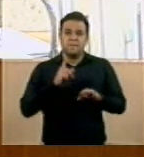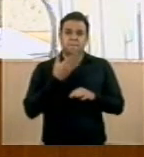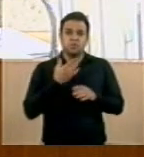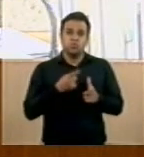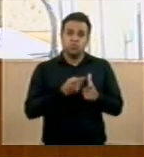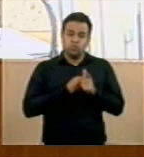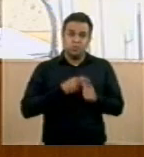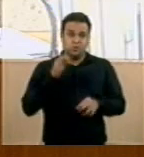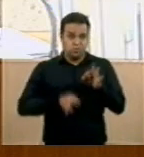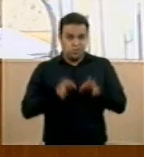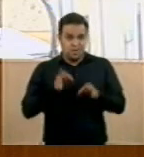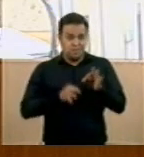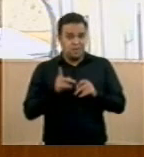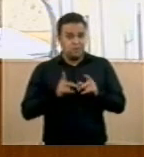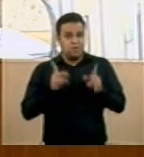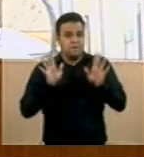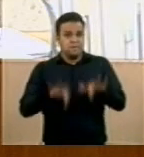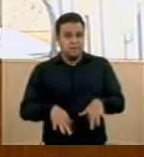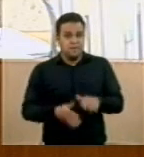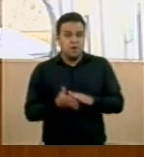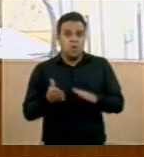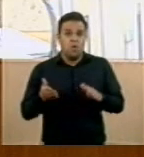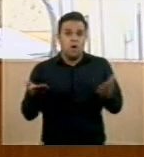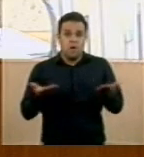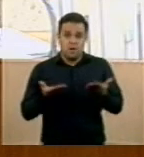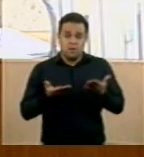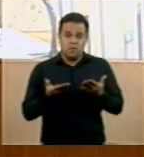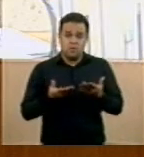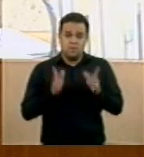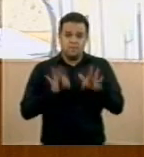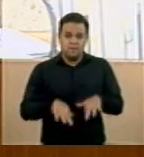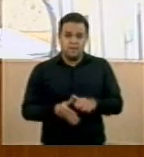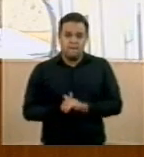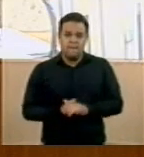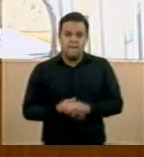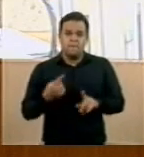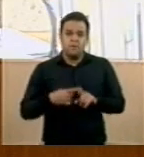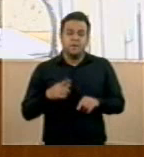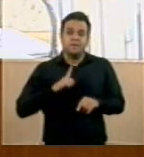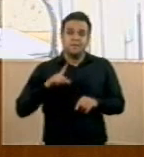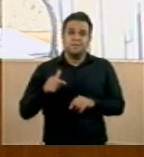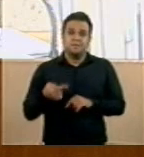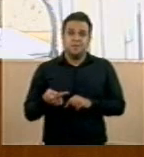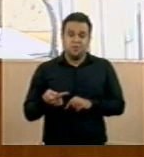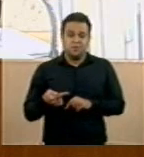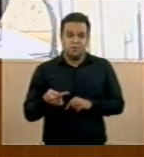Suspendêssemos o julgamento ao encerrar esta sessão. Verdade, ministro, estamos em 7. E